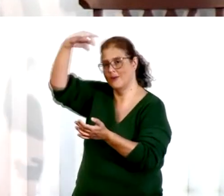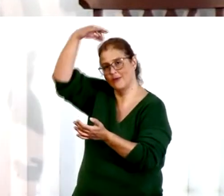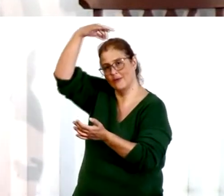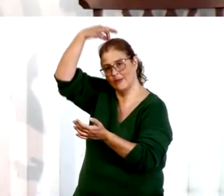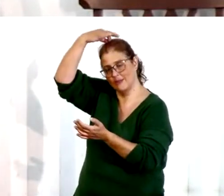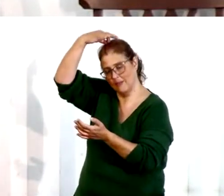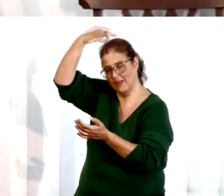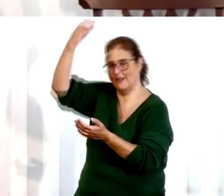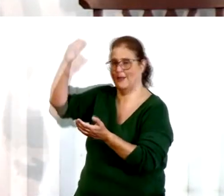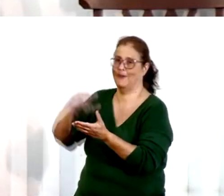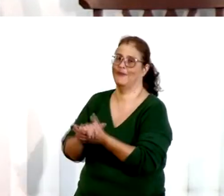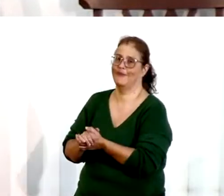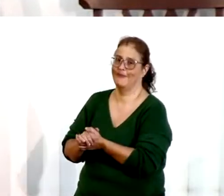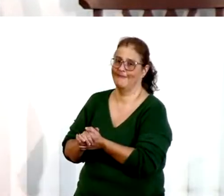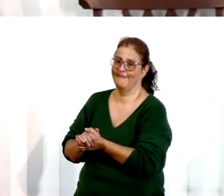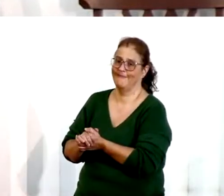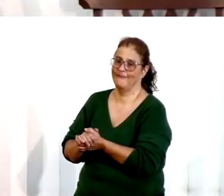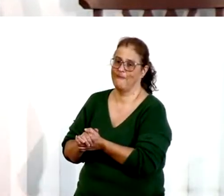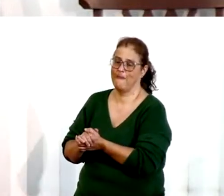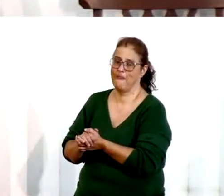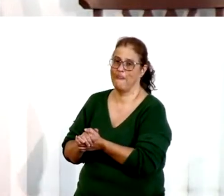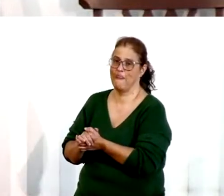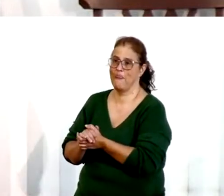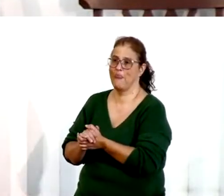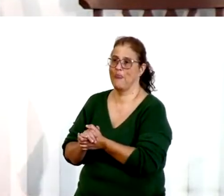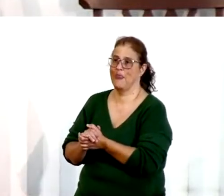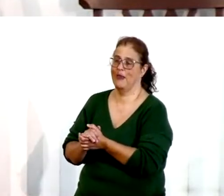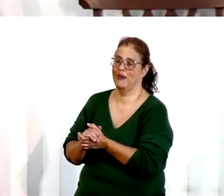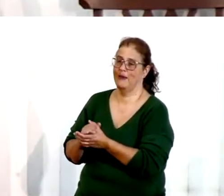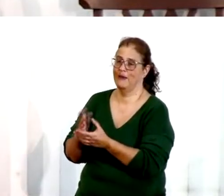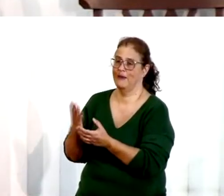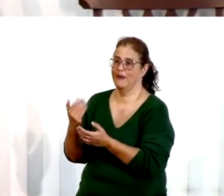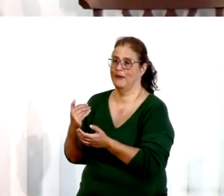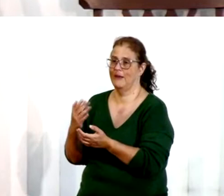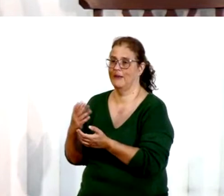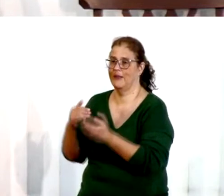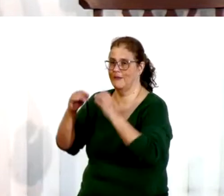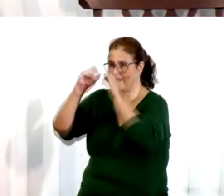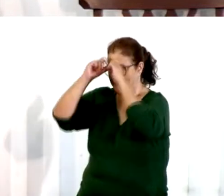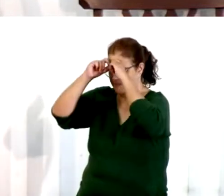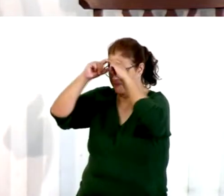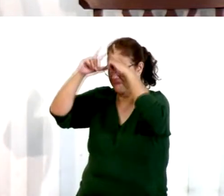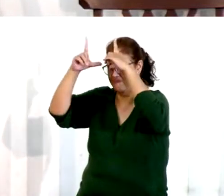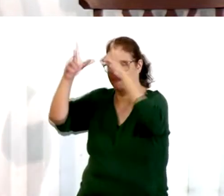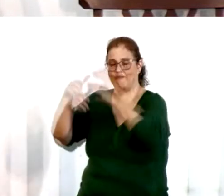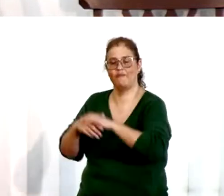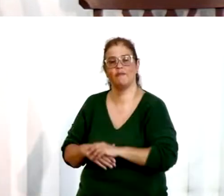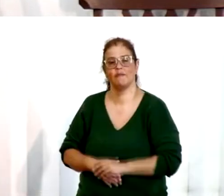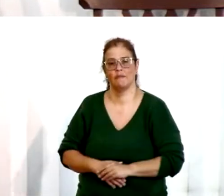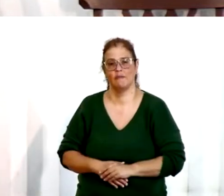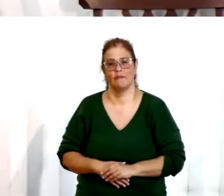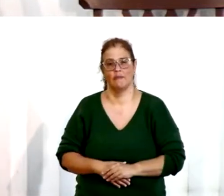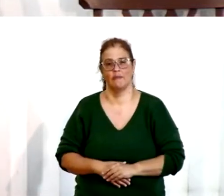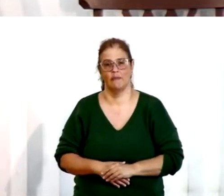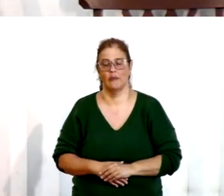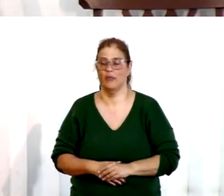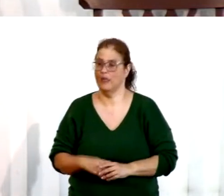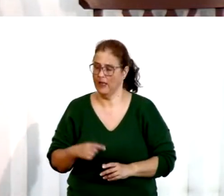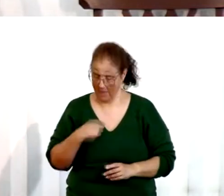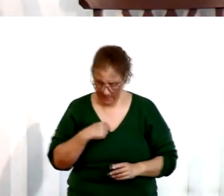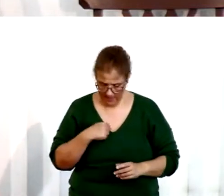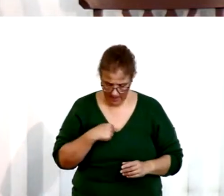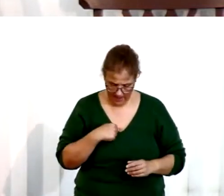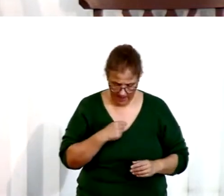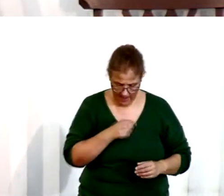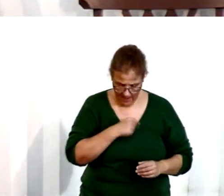última análise, é de grande benefício, porque é o fortalecimento que nós precisamos. Então tem algo em nós que